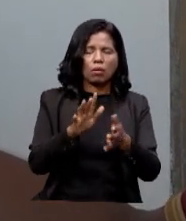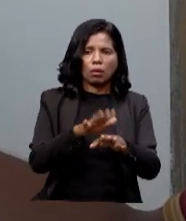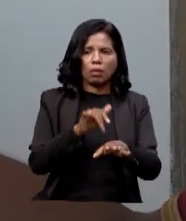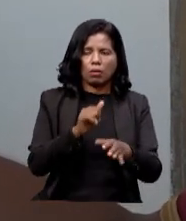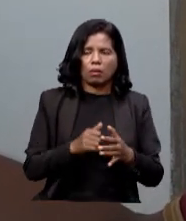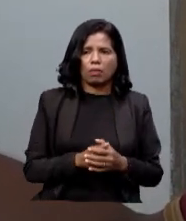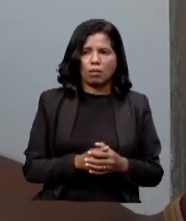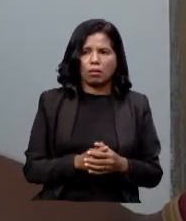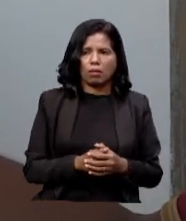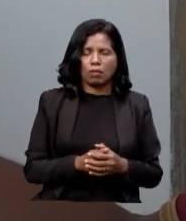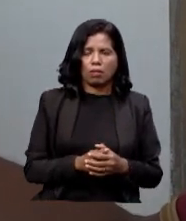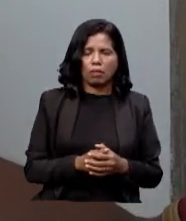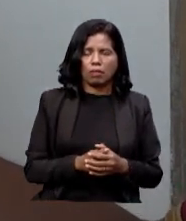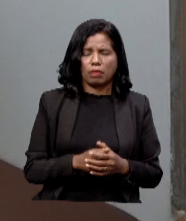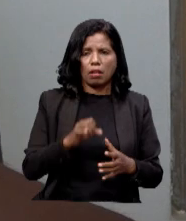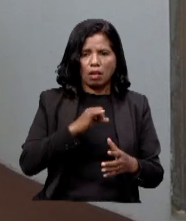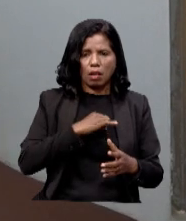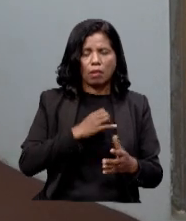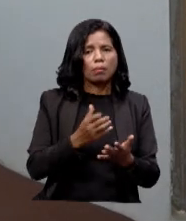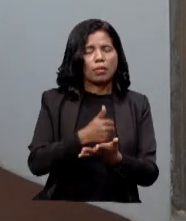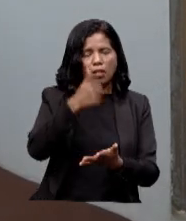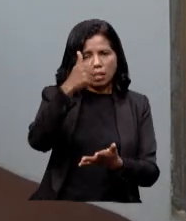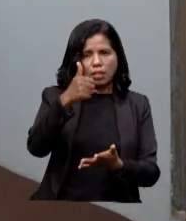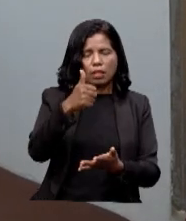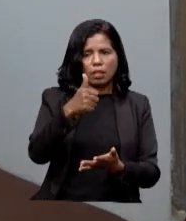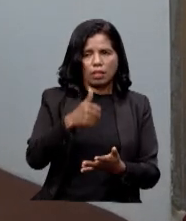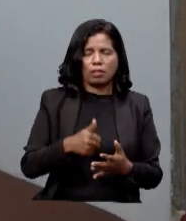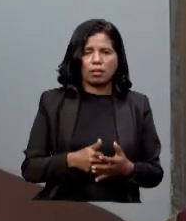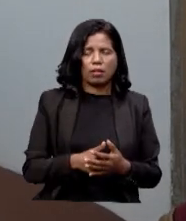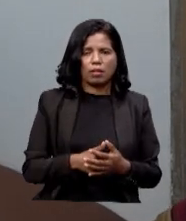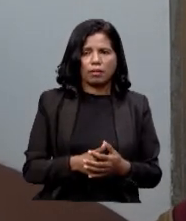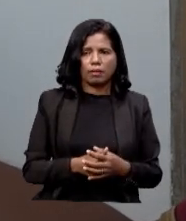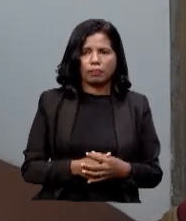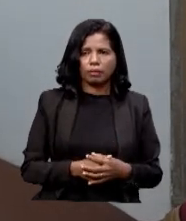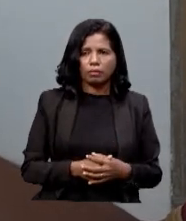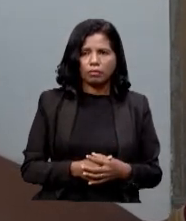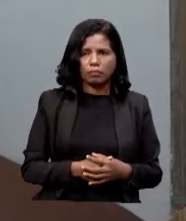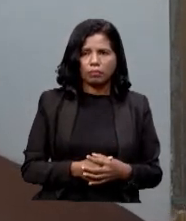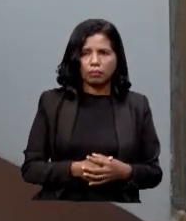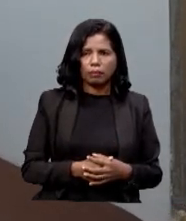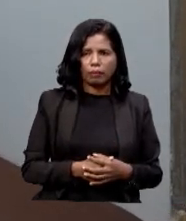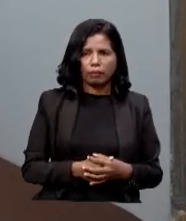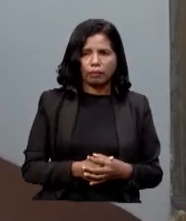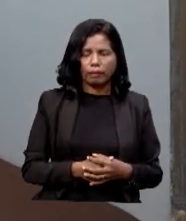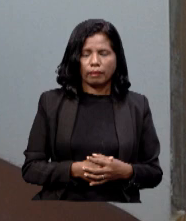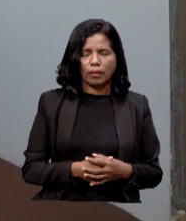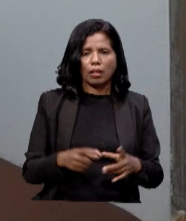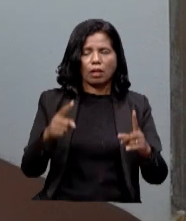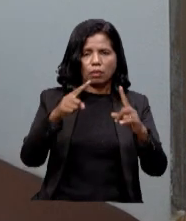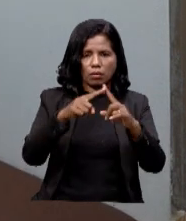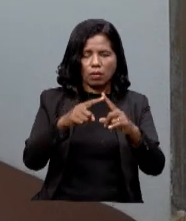bola kalan dekan bola idari, sirah hau kona tembus, tiga angka ekor, bola mera tembus hau tu, hau tumba toh be